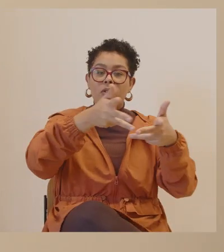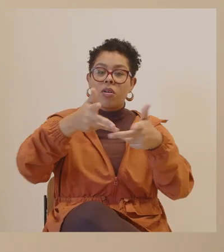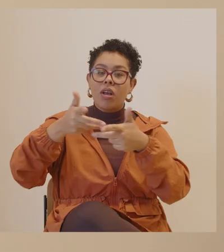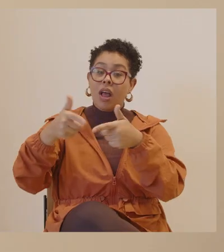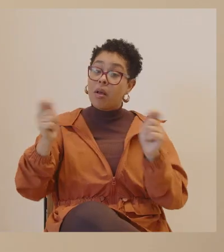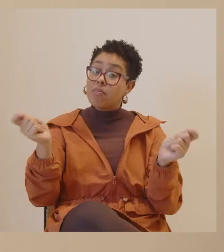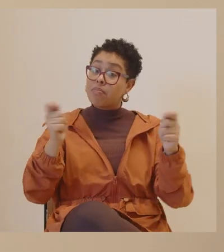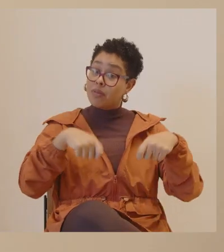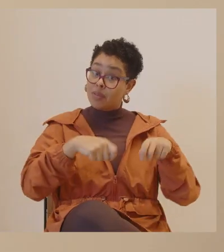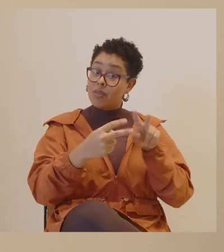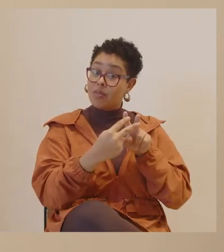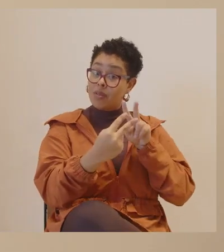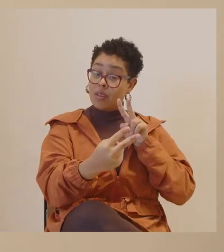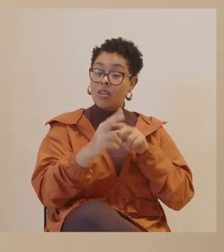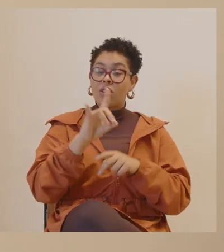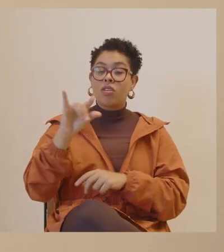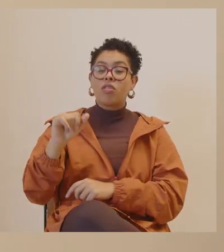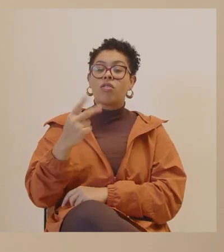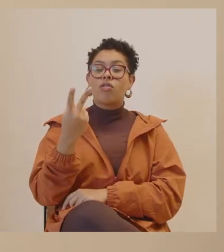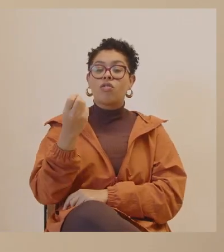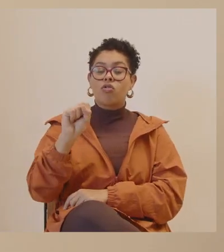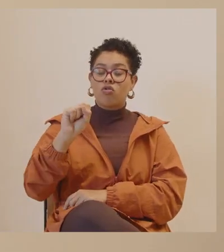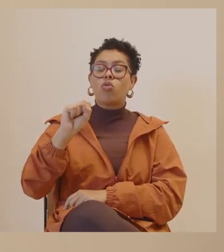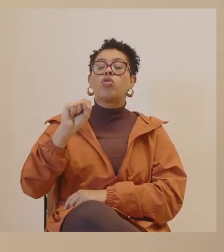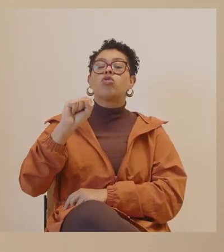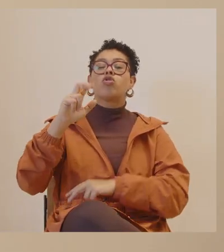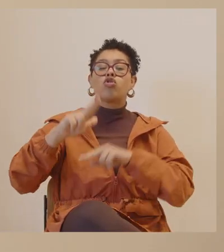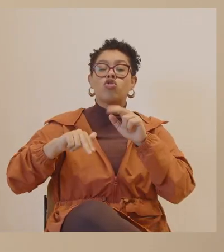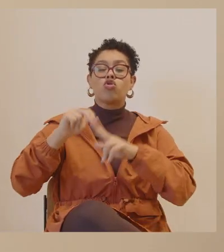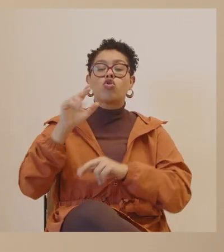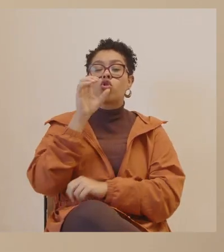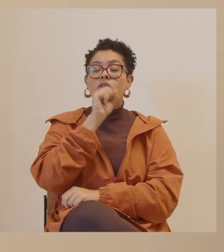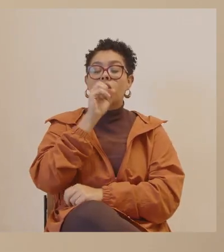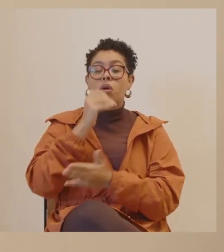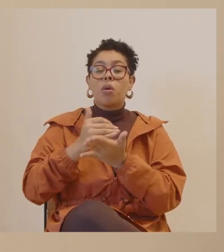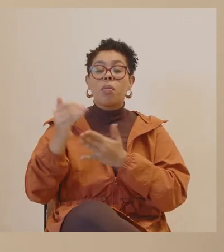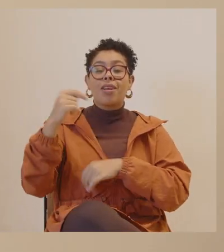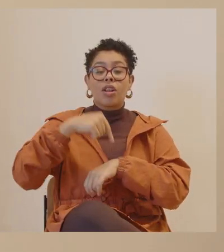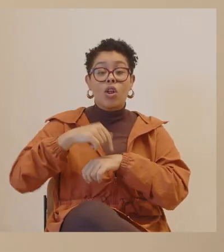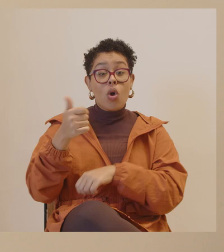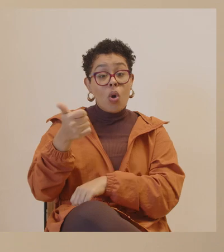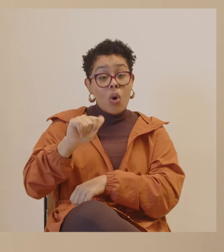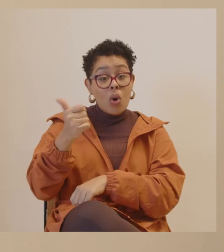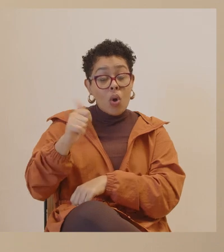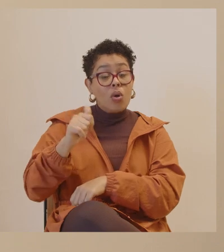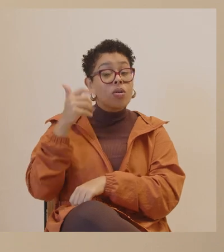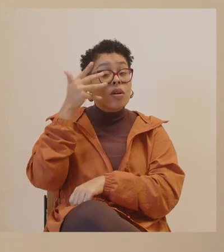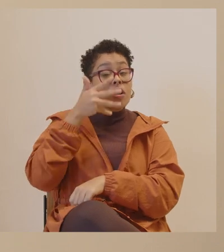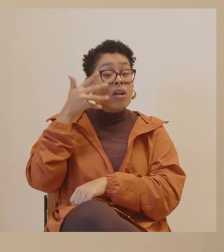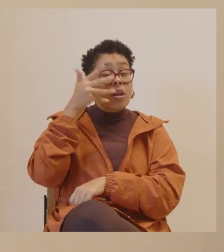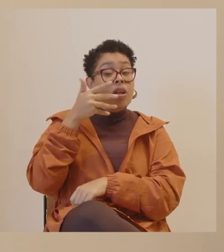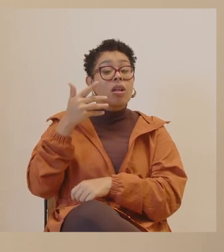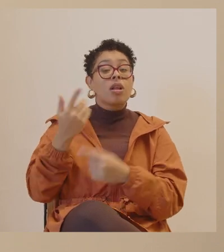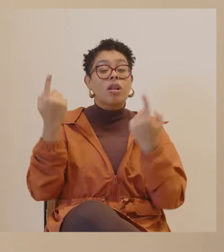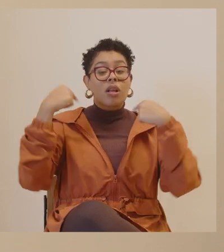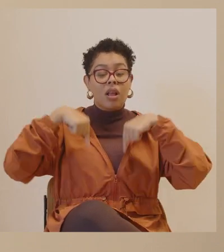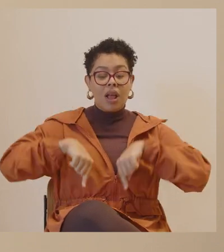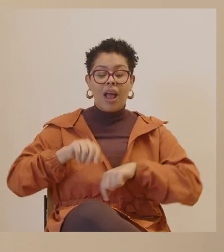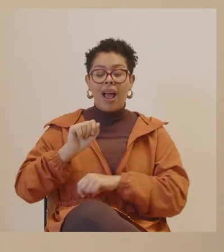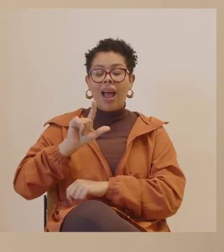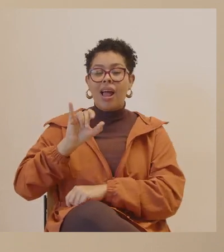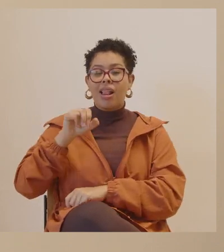só informando a vocês que no dia 28 de junho, que é um sábado também, a partir das 11h, a gente tem uma palestra com a antropóloga Aline